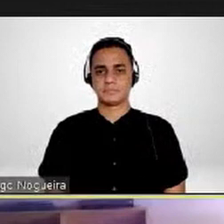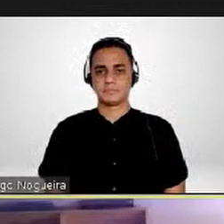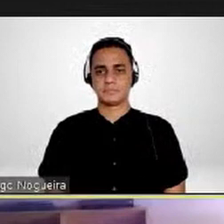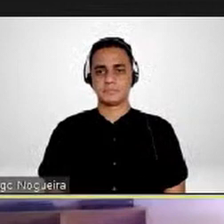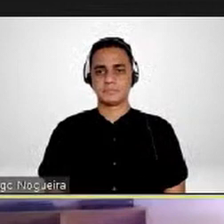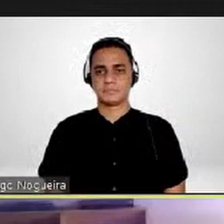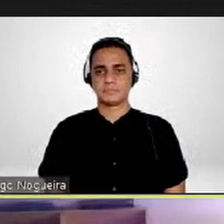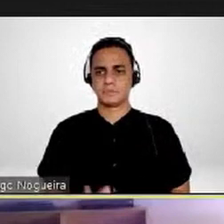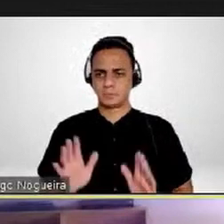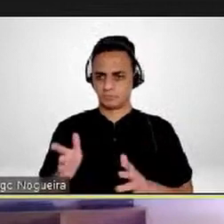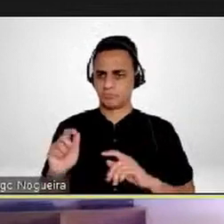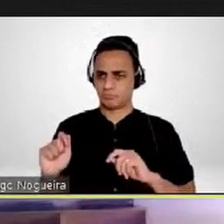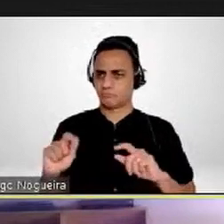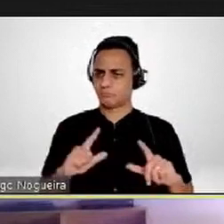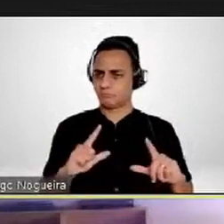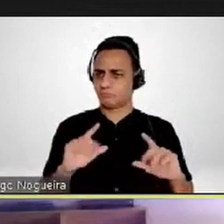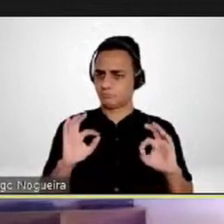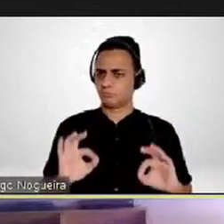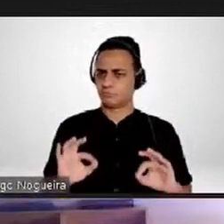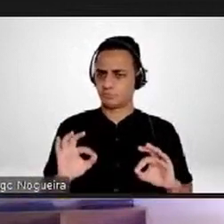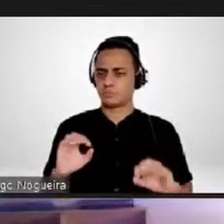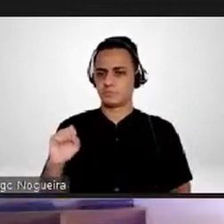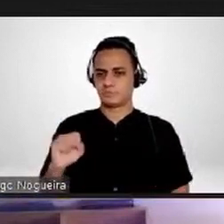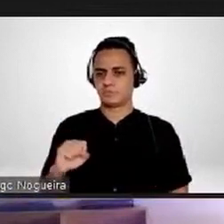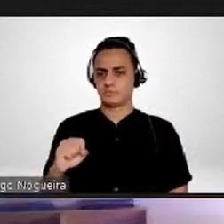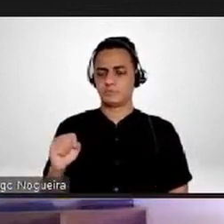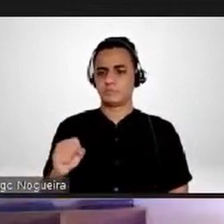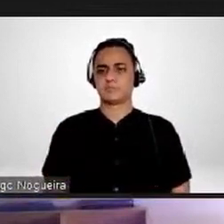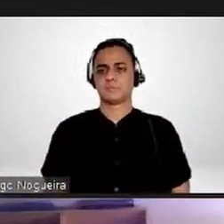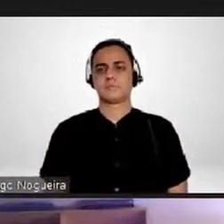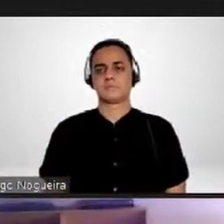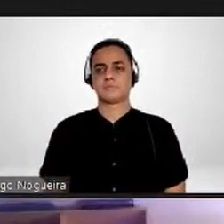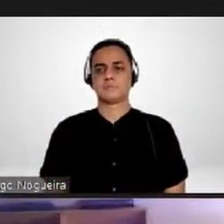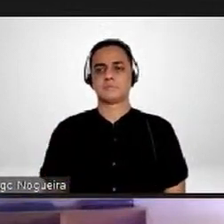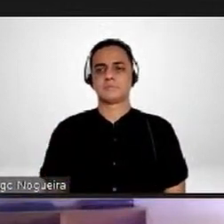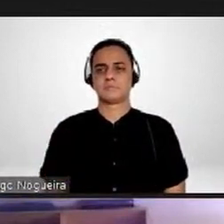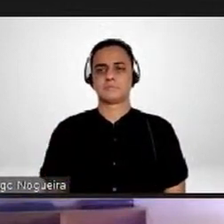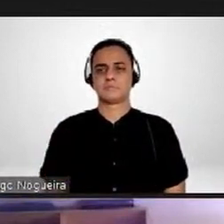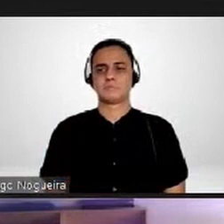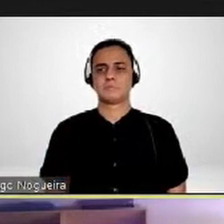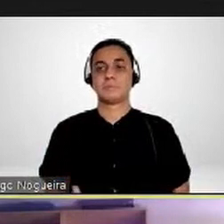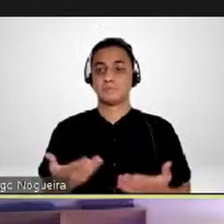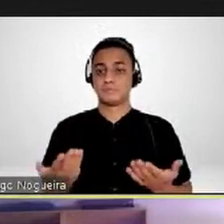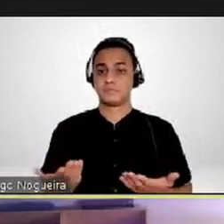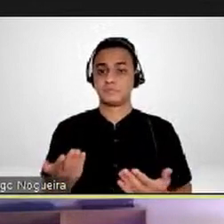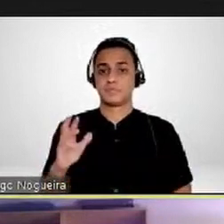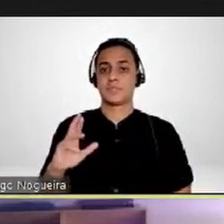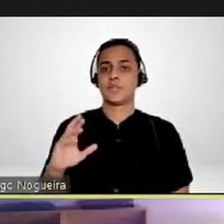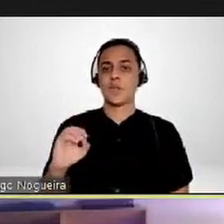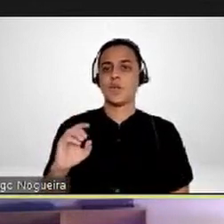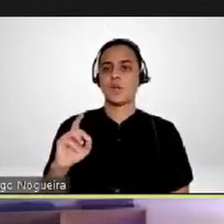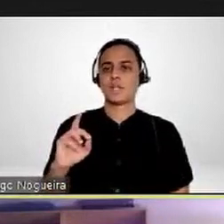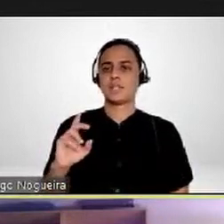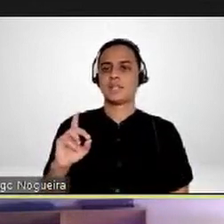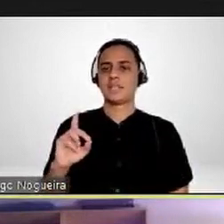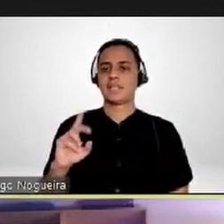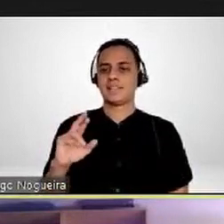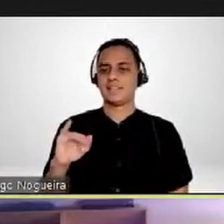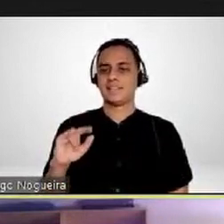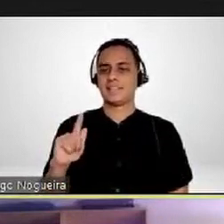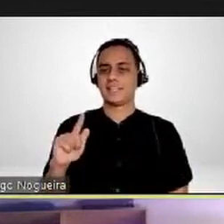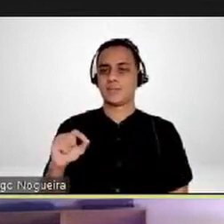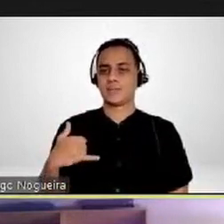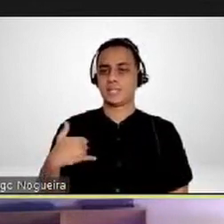Passou, né? Passou. Passou sim. Tá. Então, o Rodrigo, né, de 7 anos, ele pertence